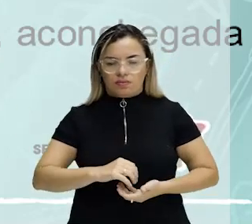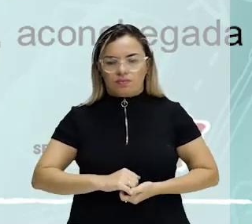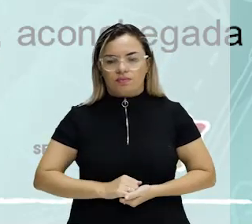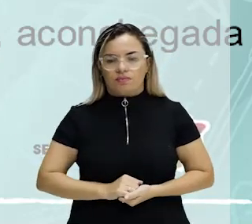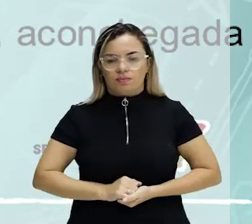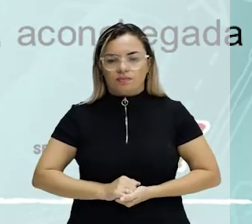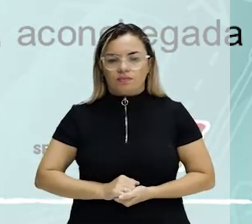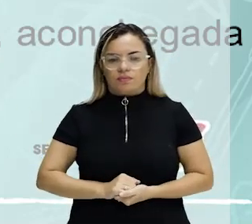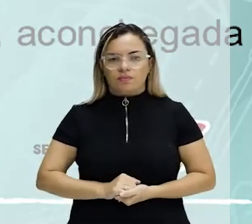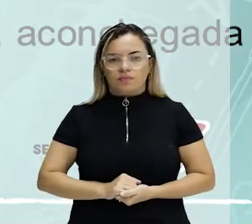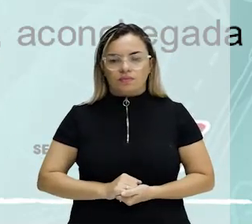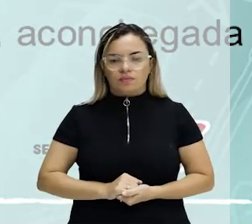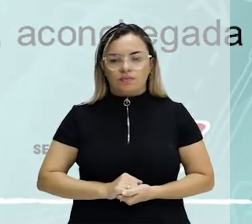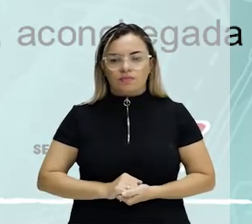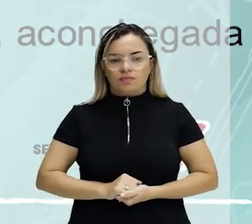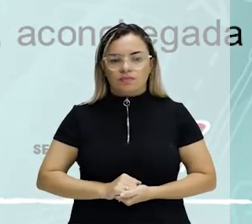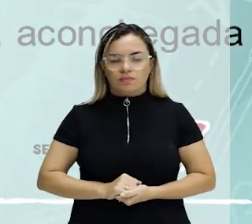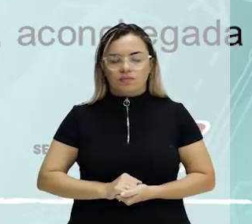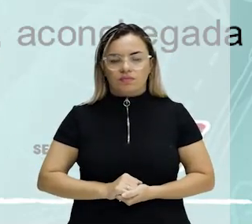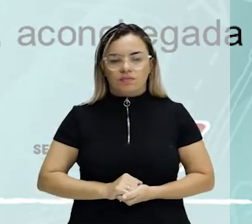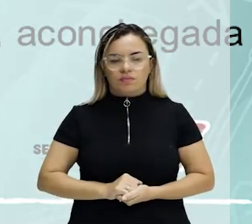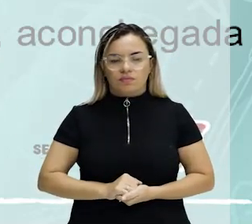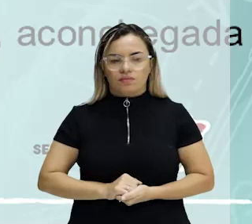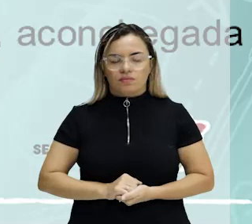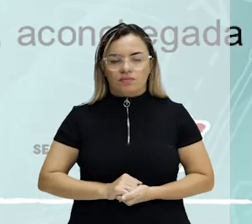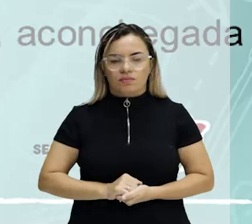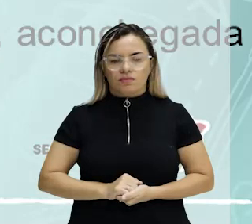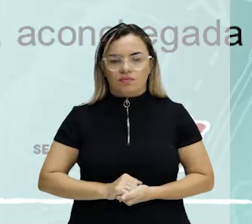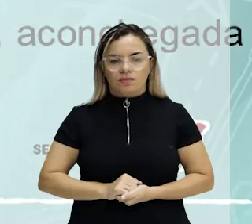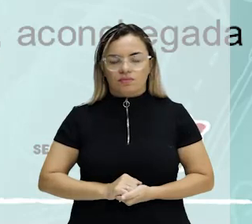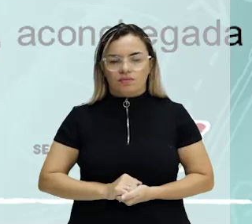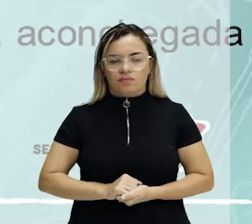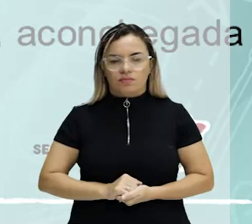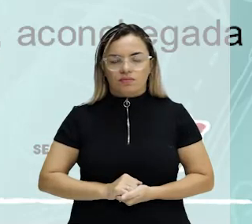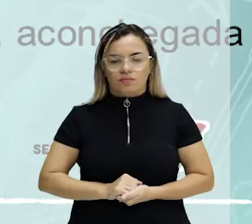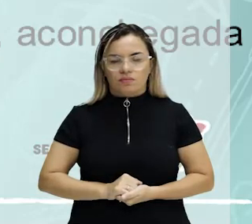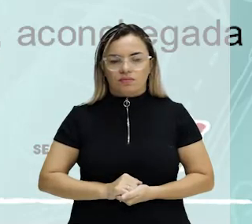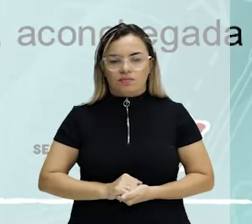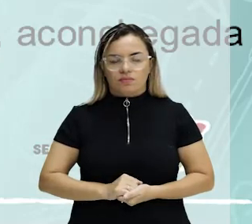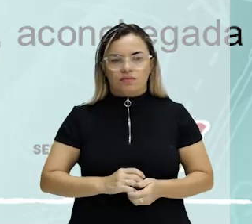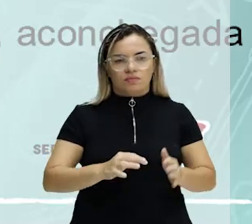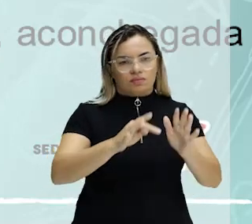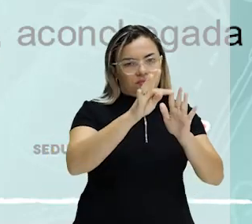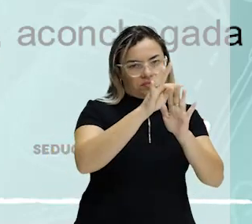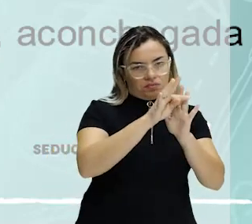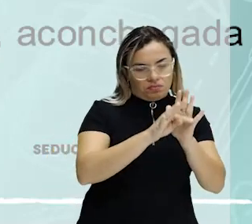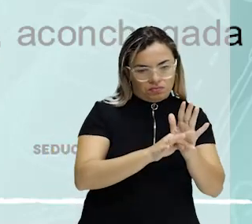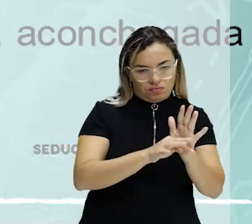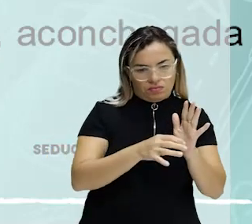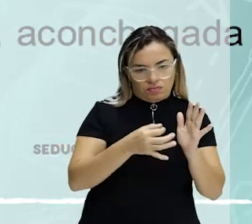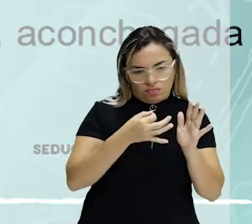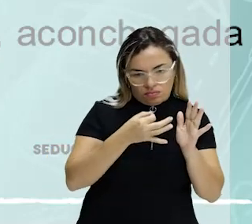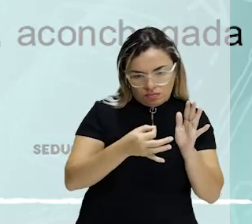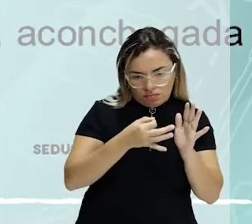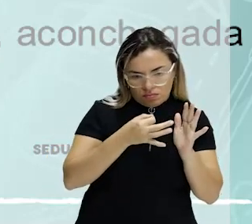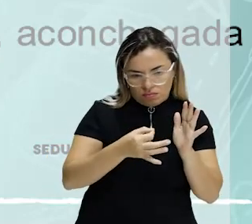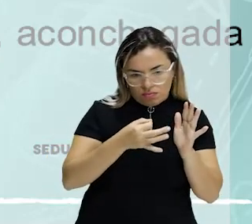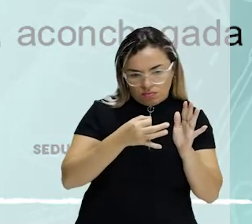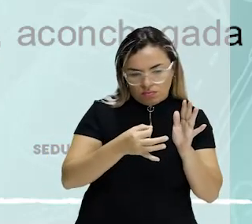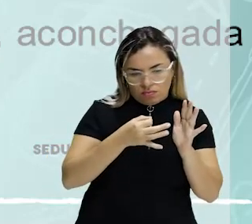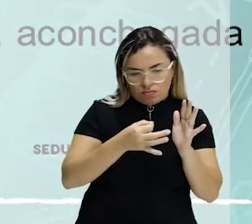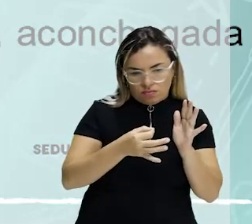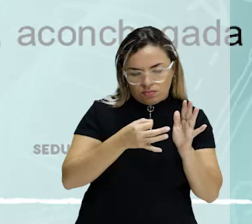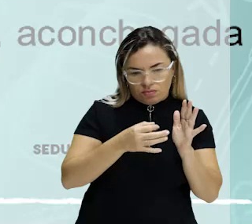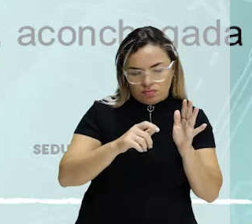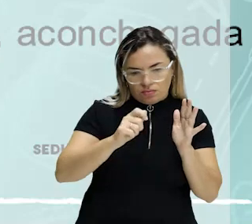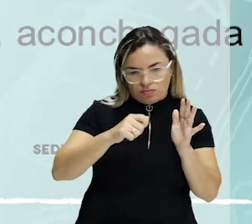tanto que já tem 5 favelas. Isso aqui é um texto irônico de Carlos Drummond de